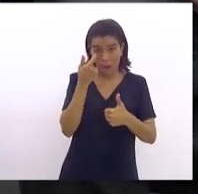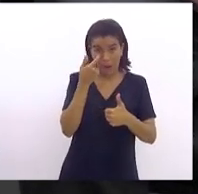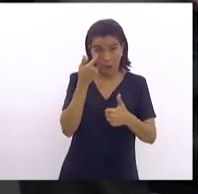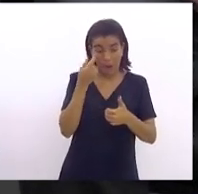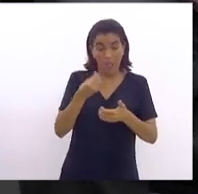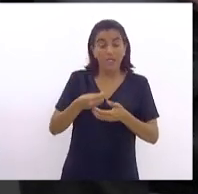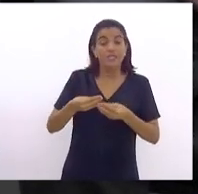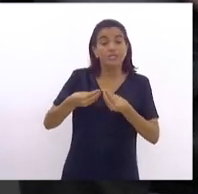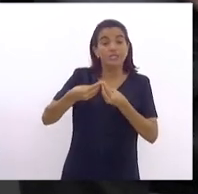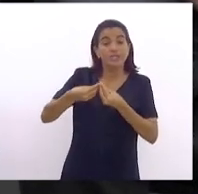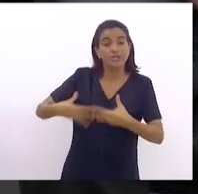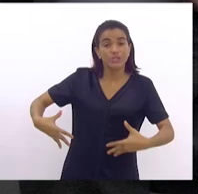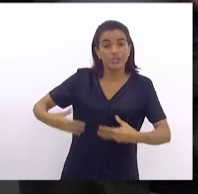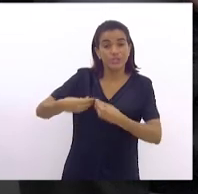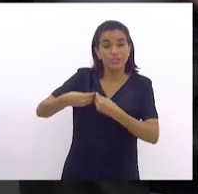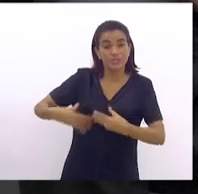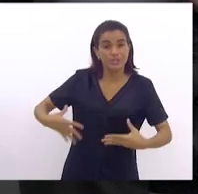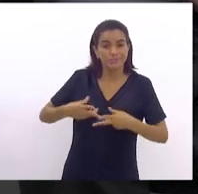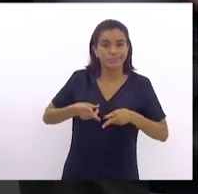despesa continuada,